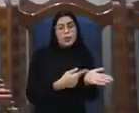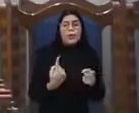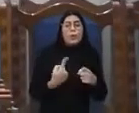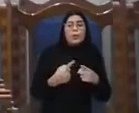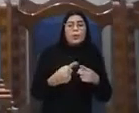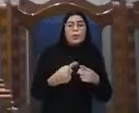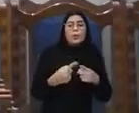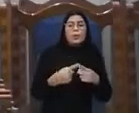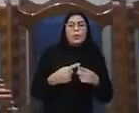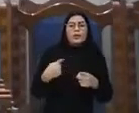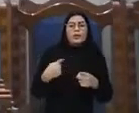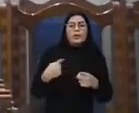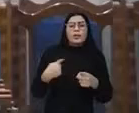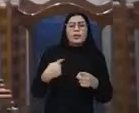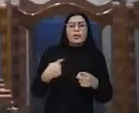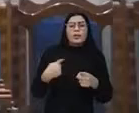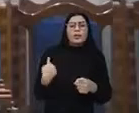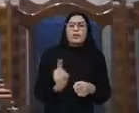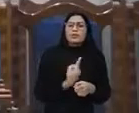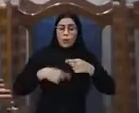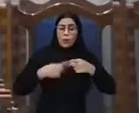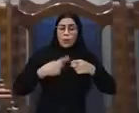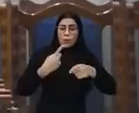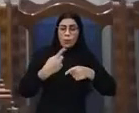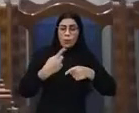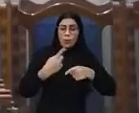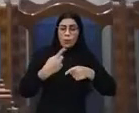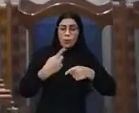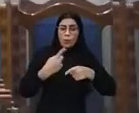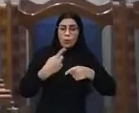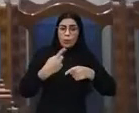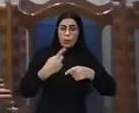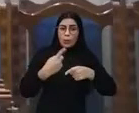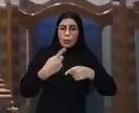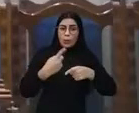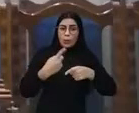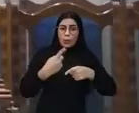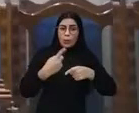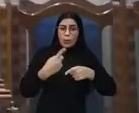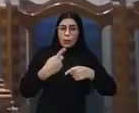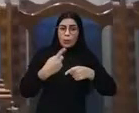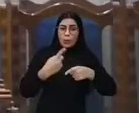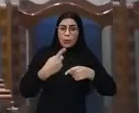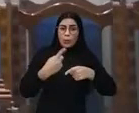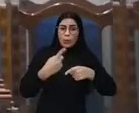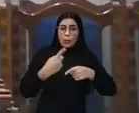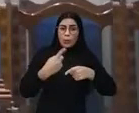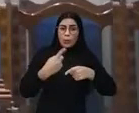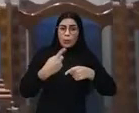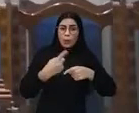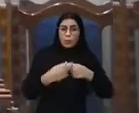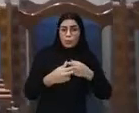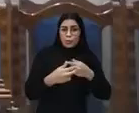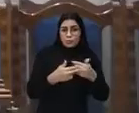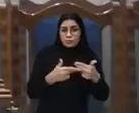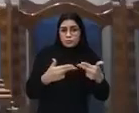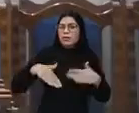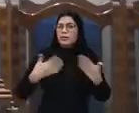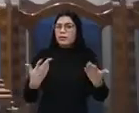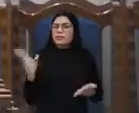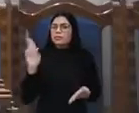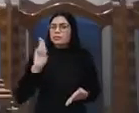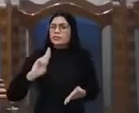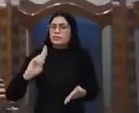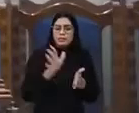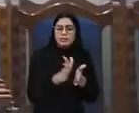uma outra ferramenta para usar a não ser a palavra do Senhor. E quando usamos a palavra do